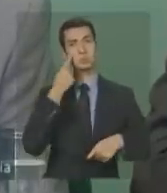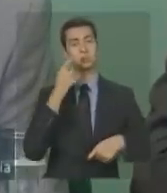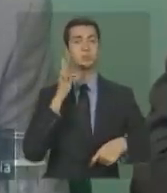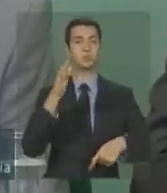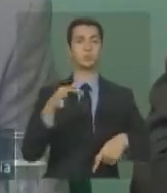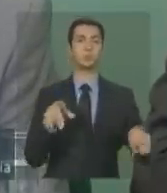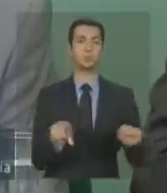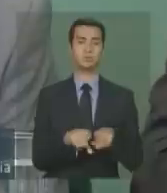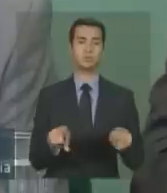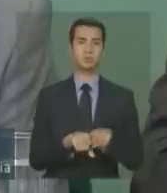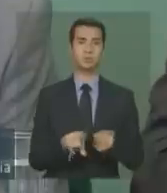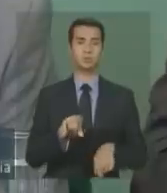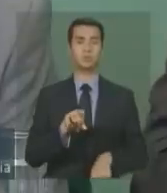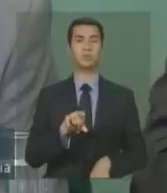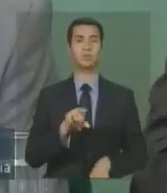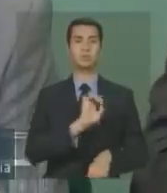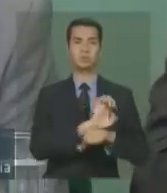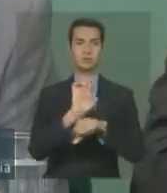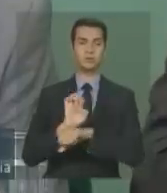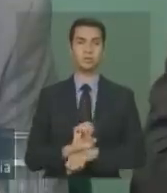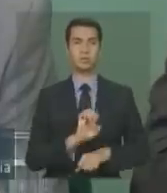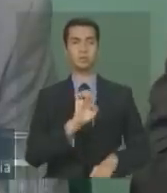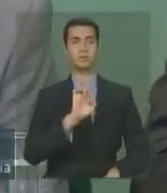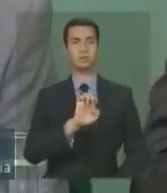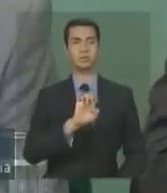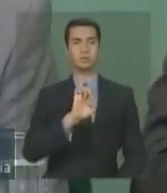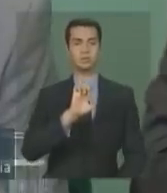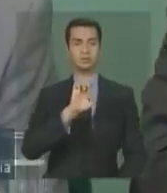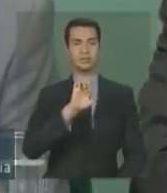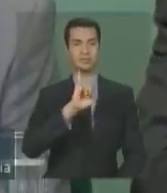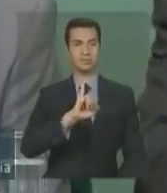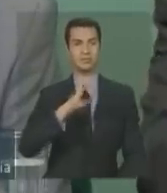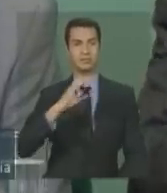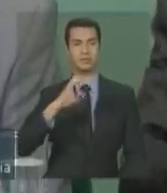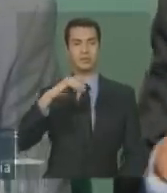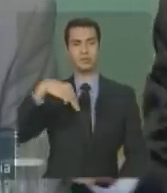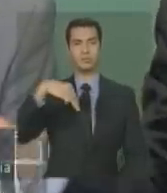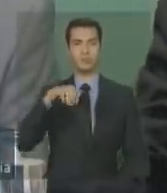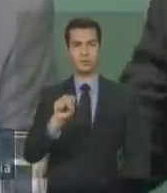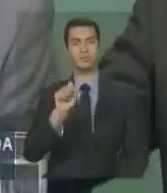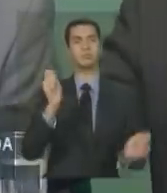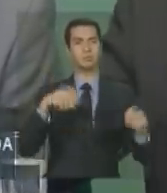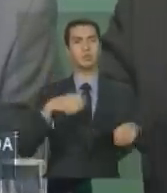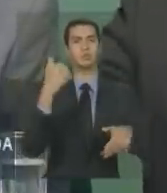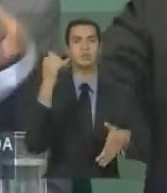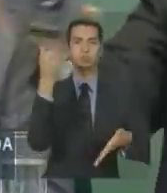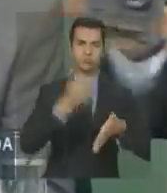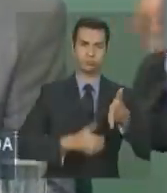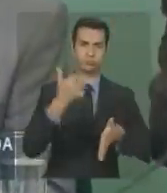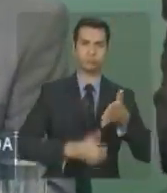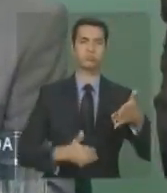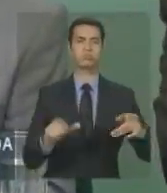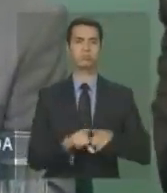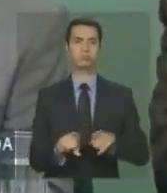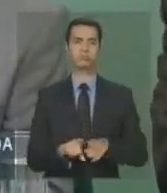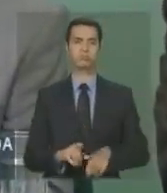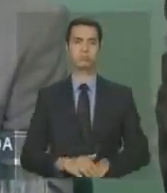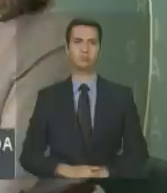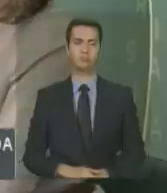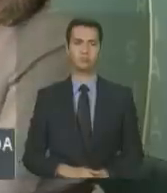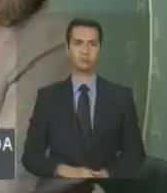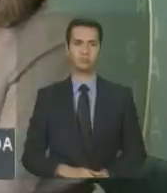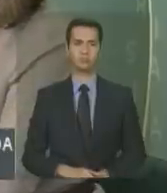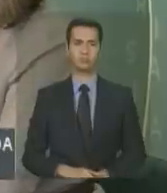tendo a desoneração dos Estados do ICMS e ter esses produtos mais acessível à pessoas com deficiência Joana Deixa eu